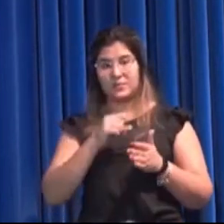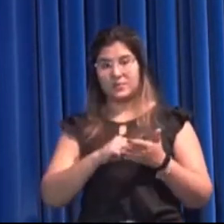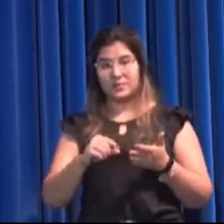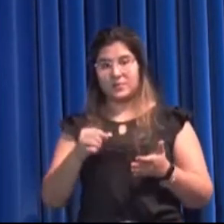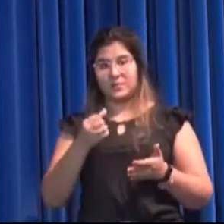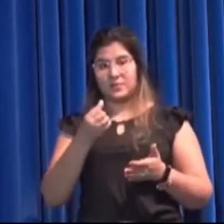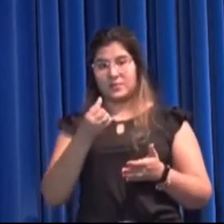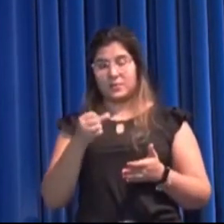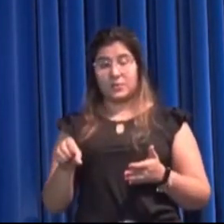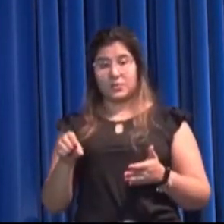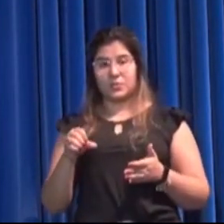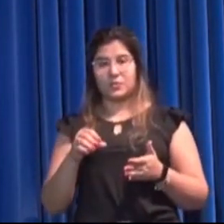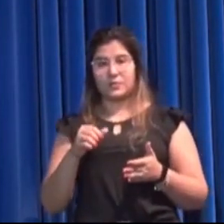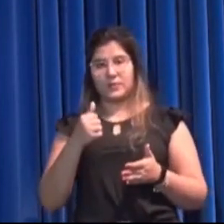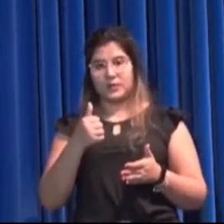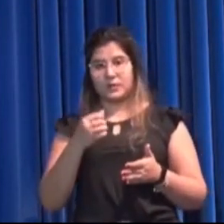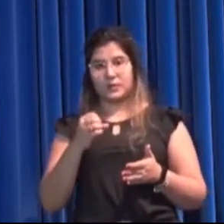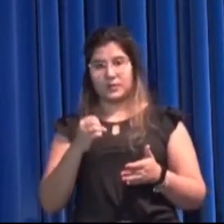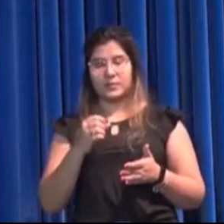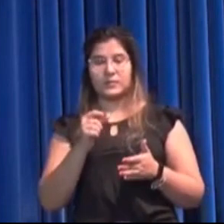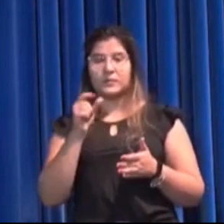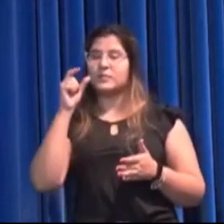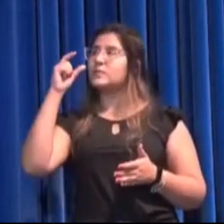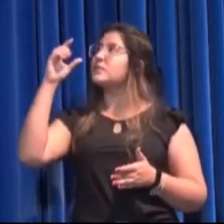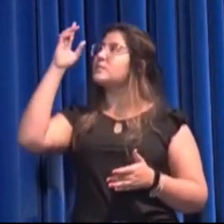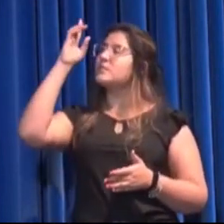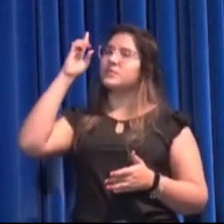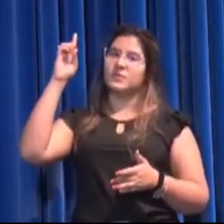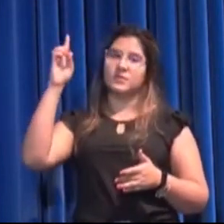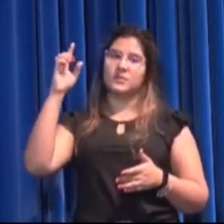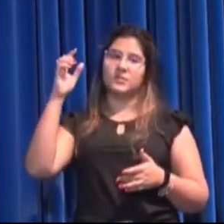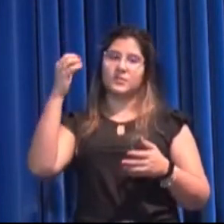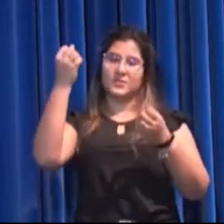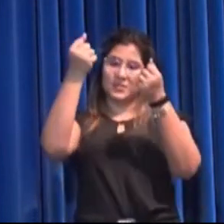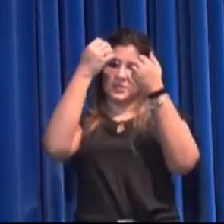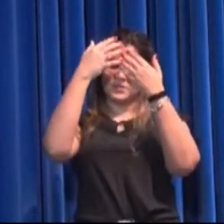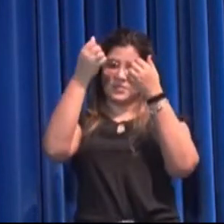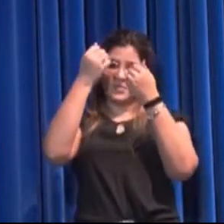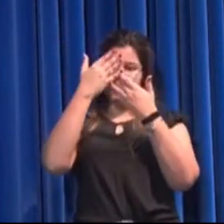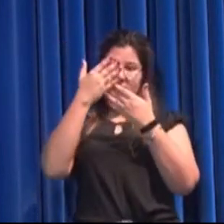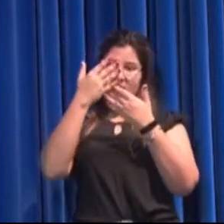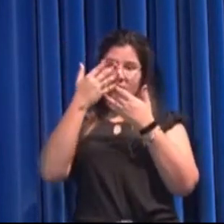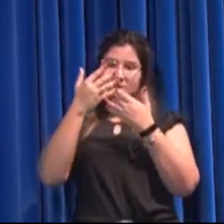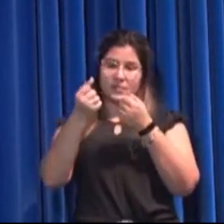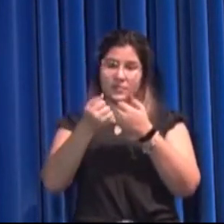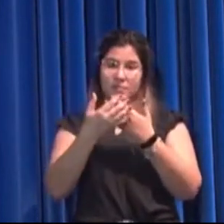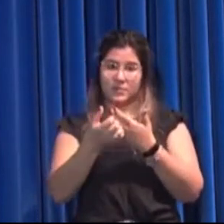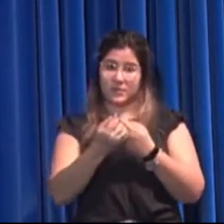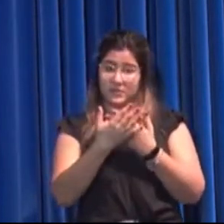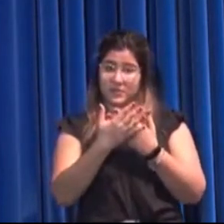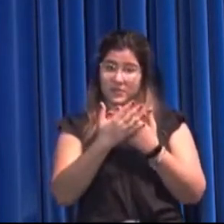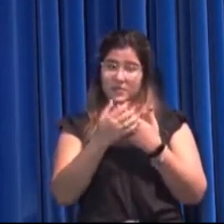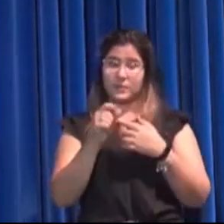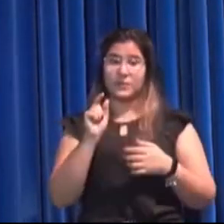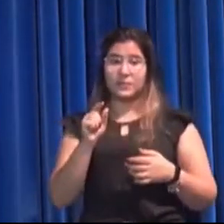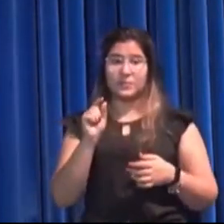a palavra de Deus vem nos ensinar. O que Salomão pediu para Deus?